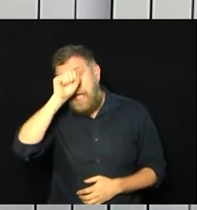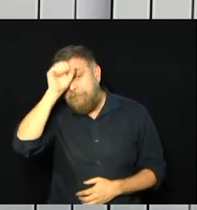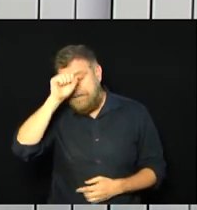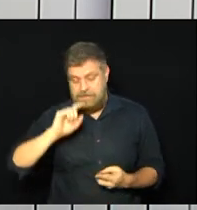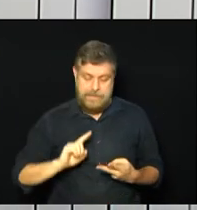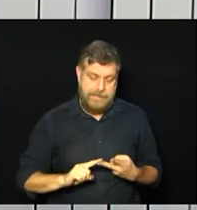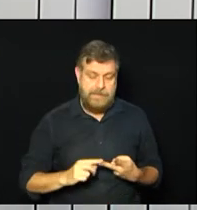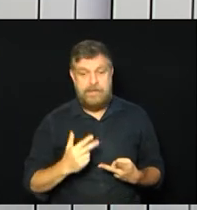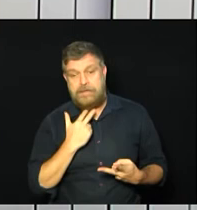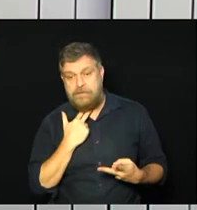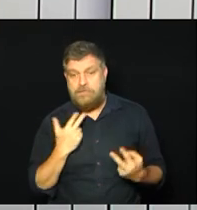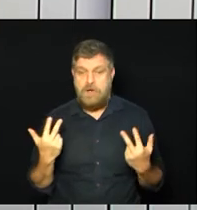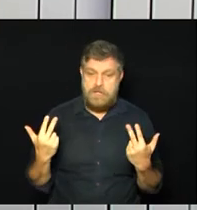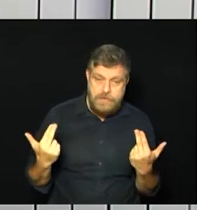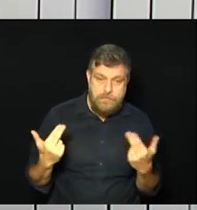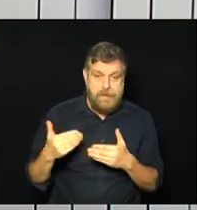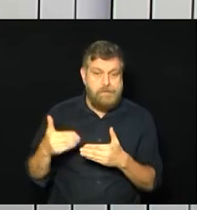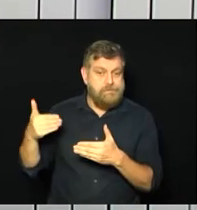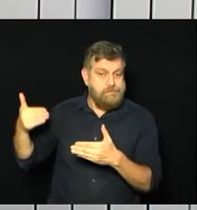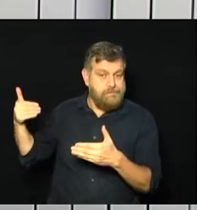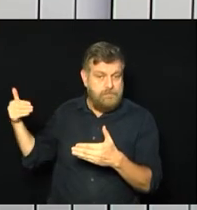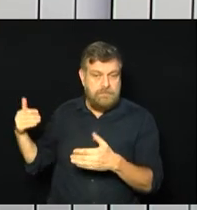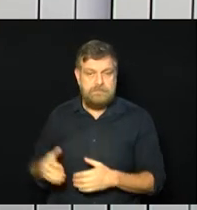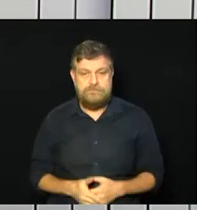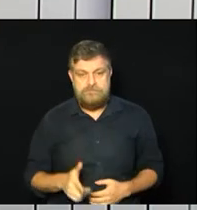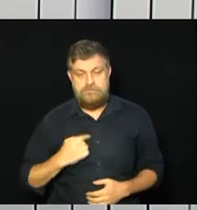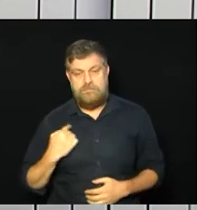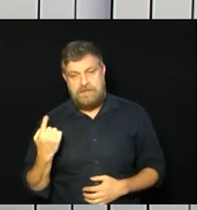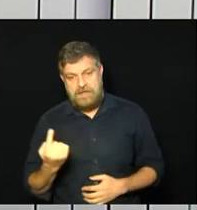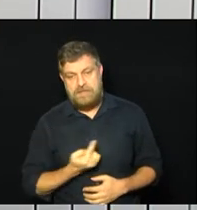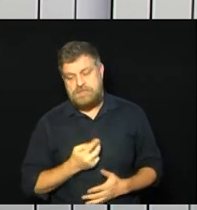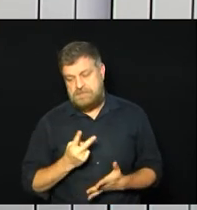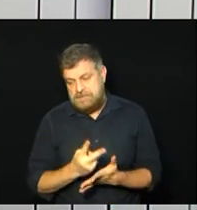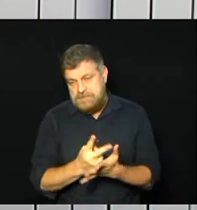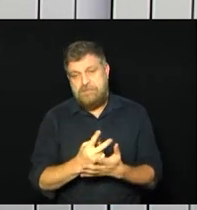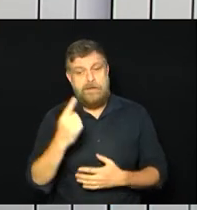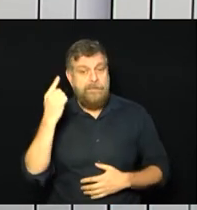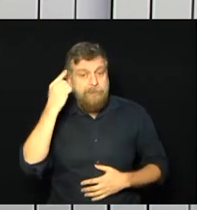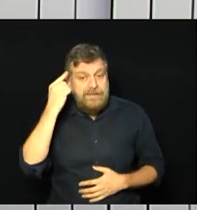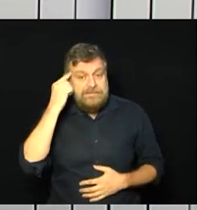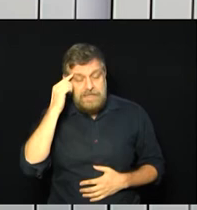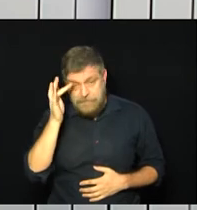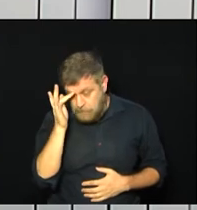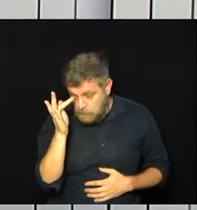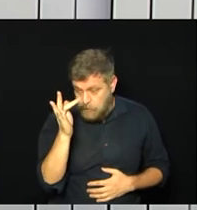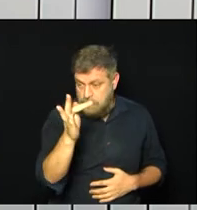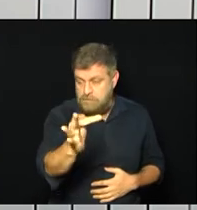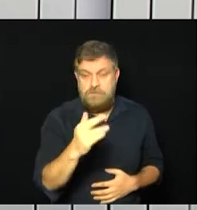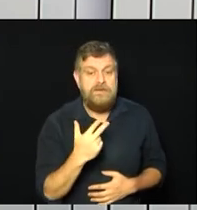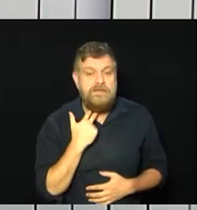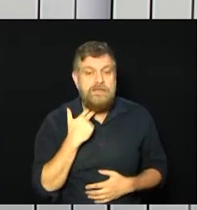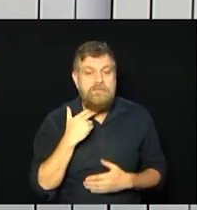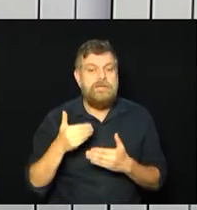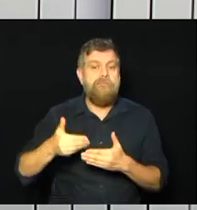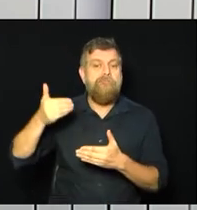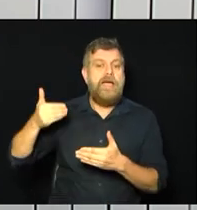não podemos sair igual, que a gente tem que sempre olhar para um futuro e não voltar para